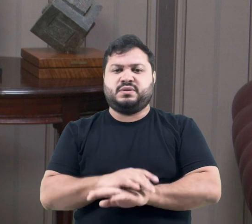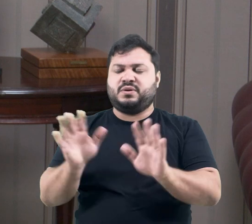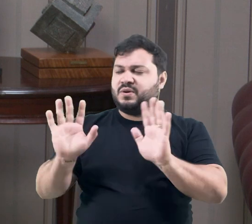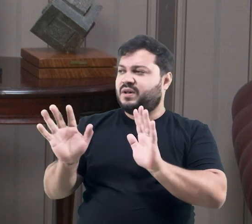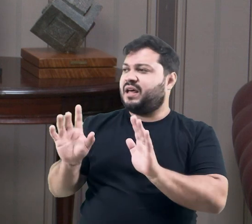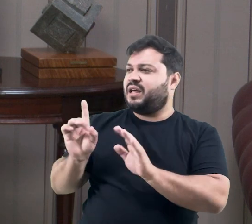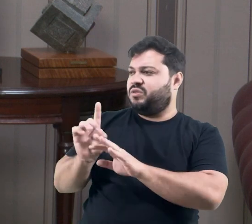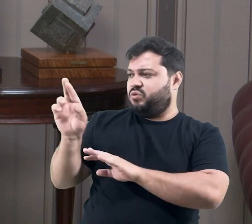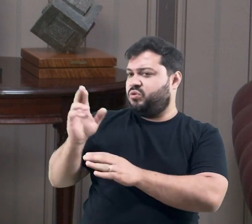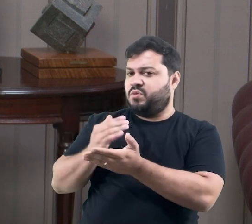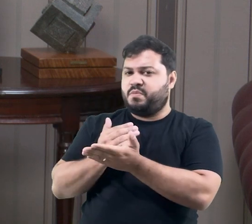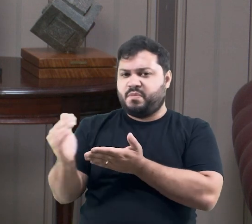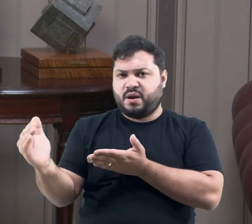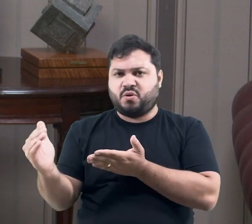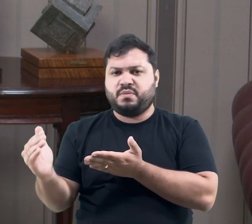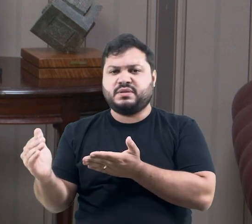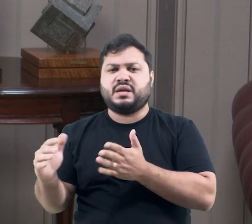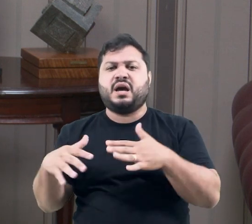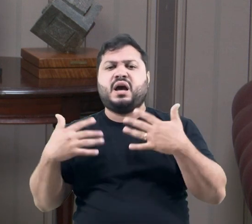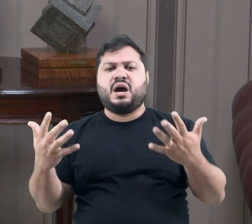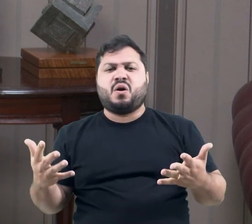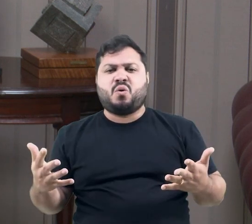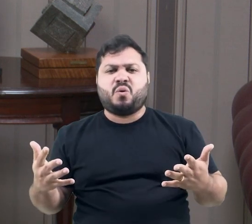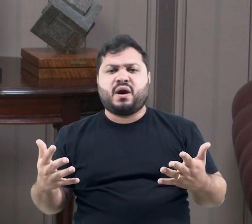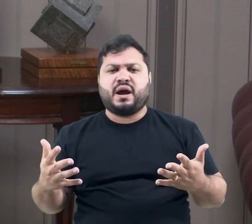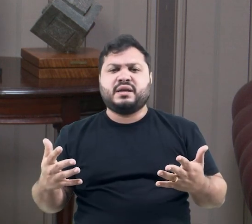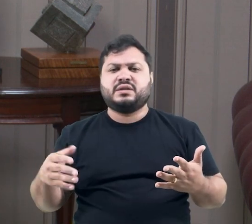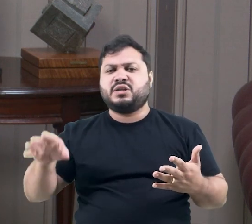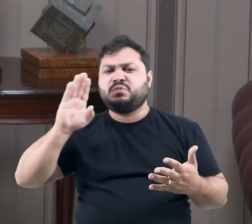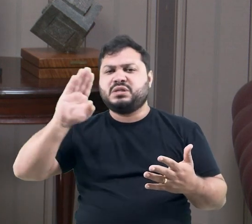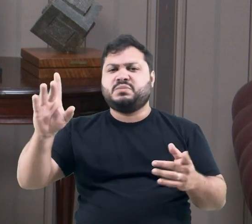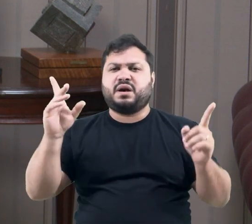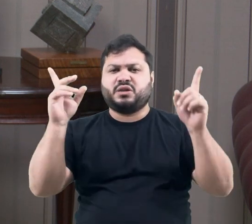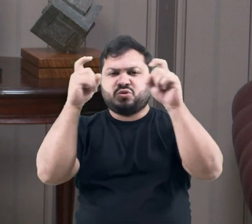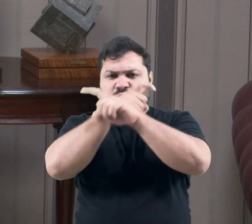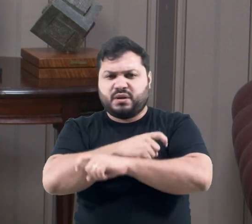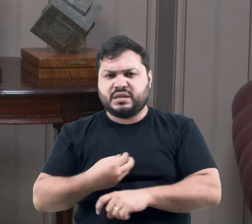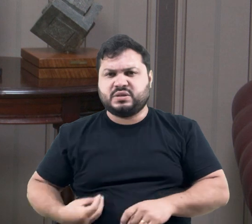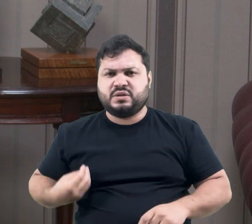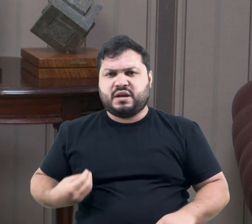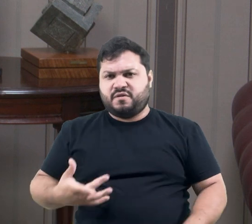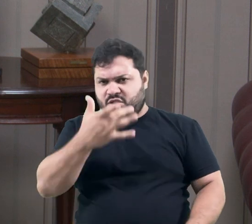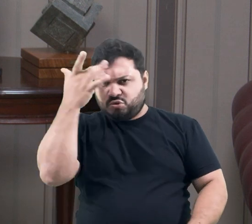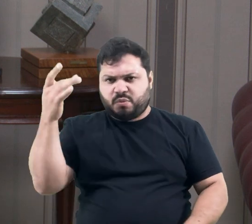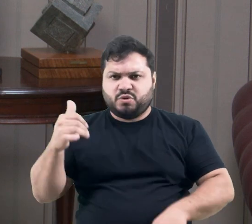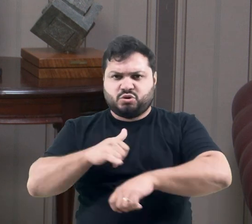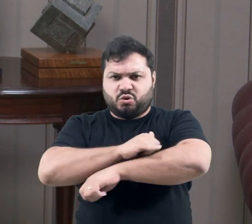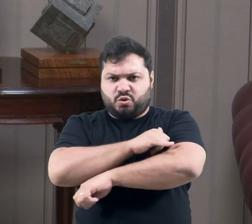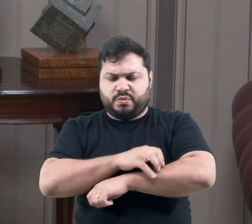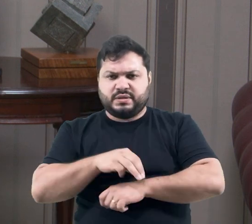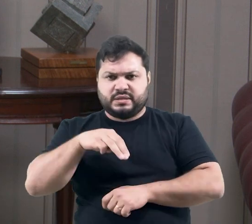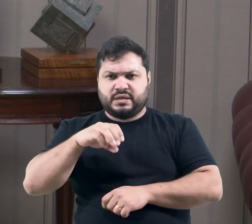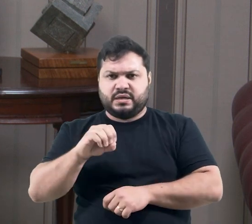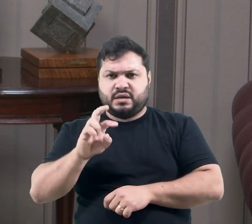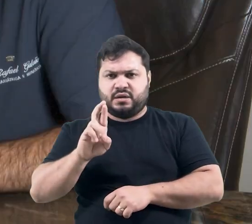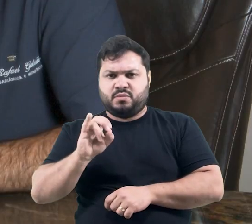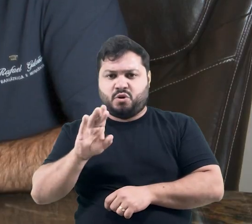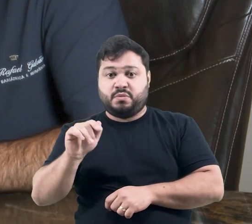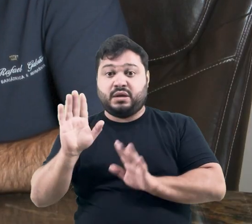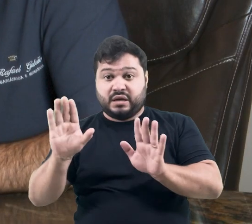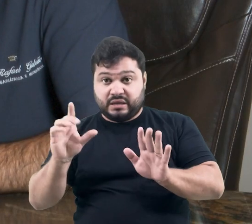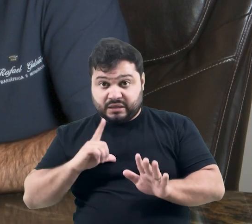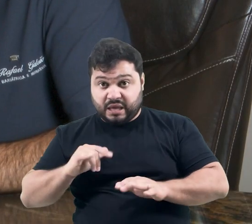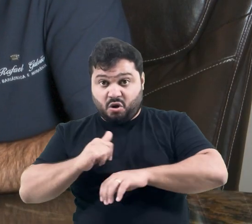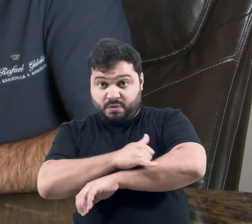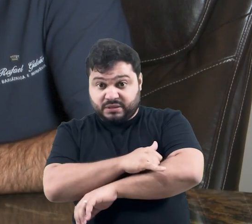Doutor Rafael, para a gente iniciar, quais são as principais complicações na vida de uma pessoa com obesidade mórbida? A